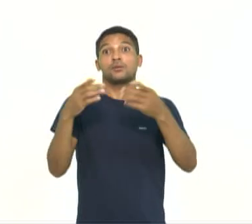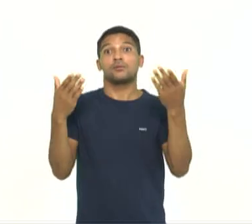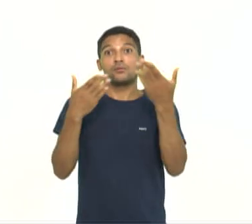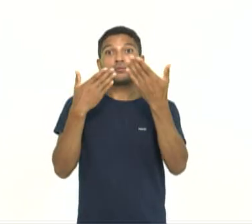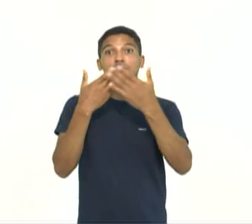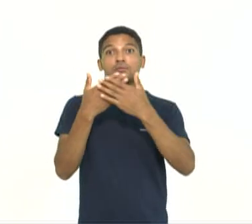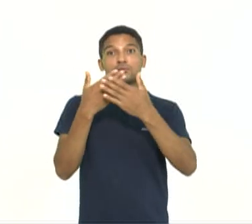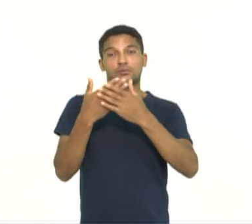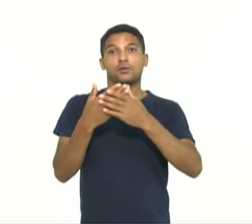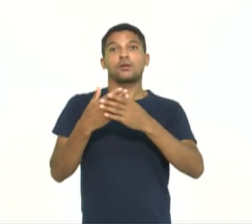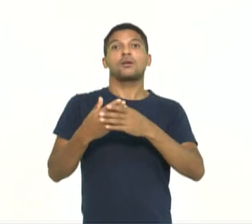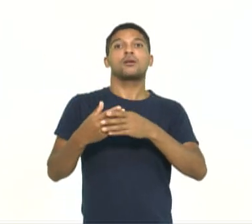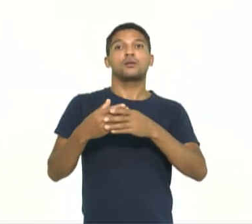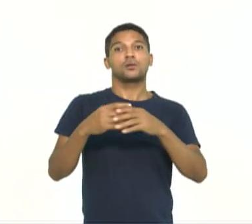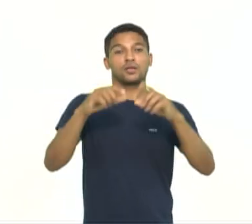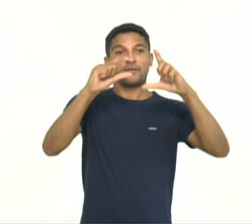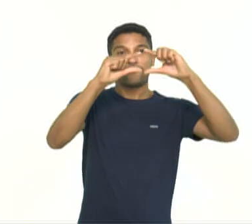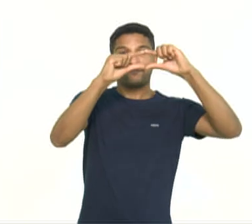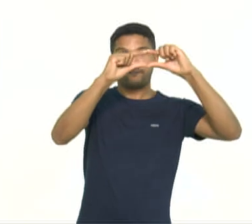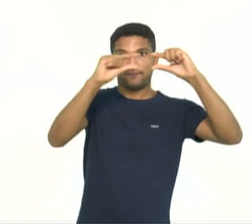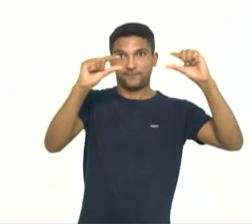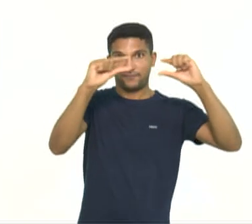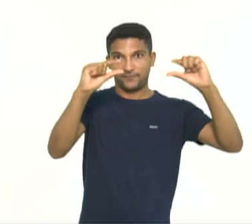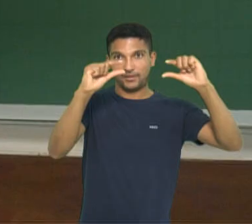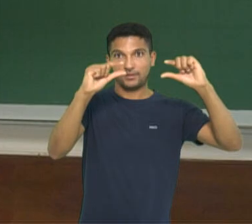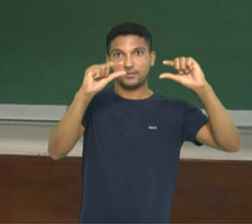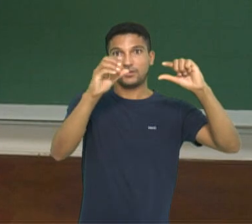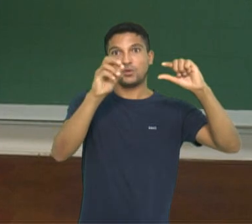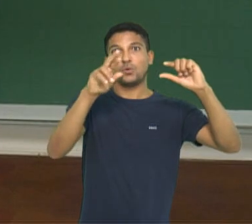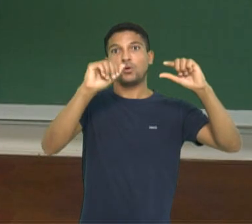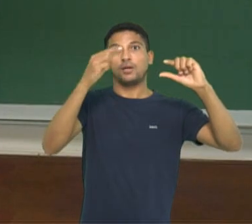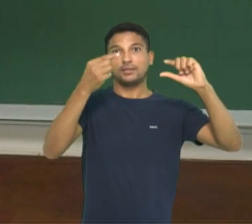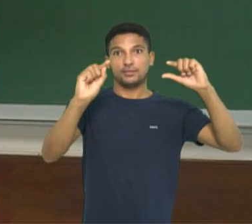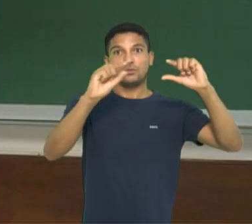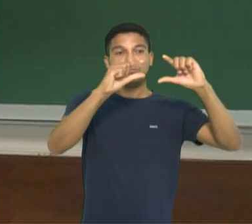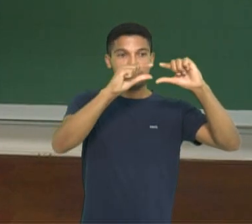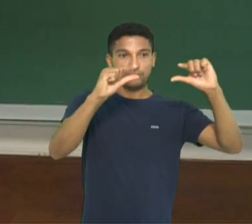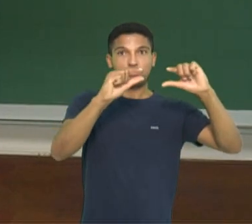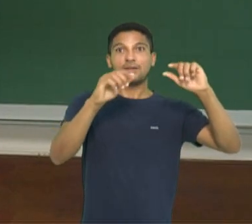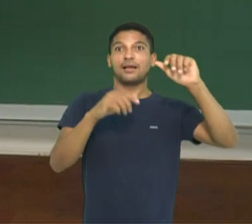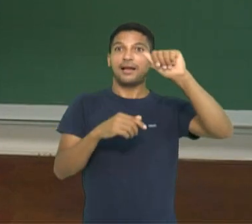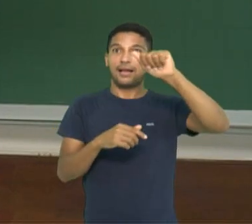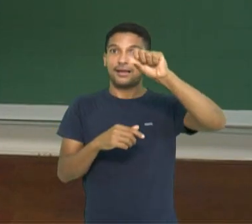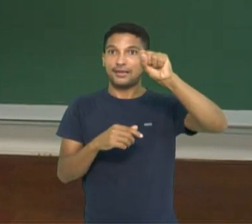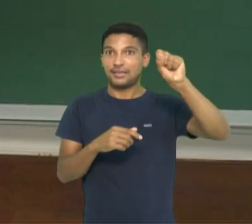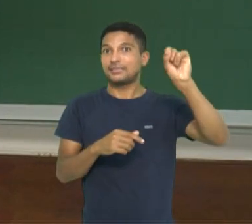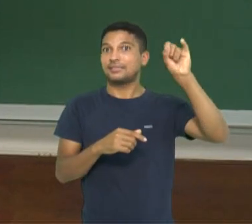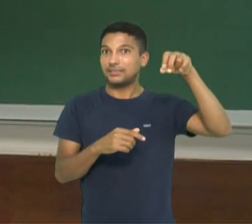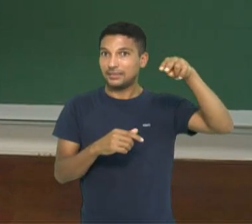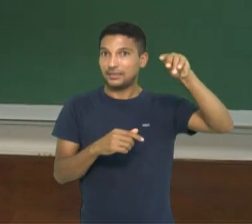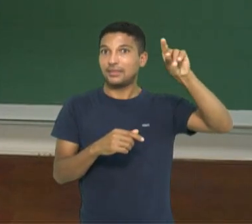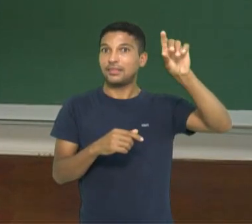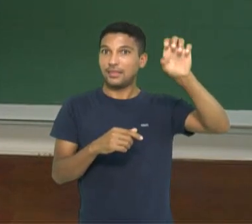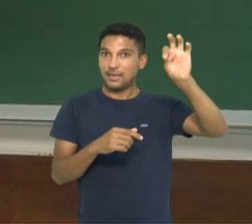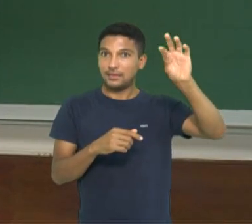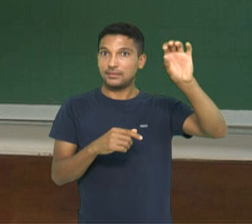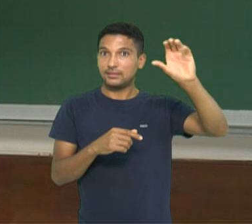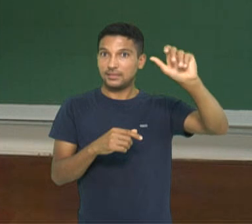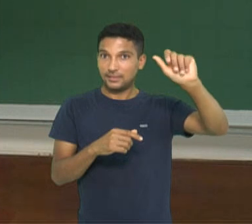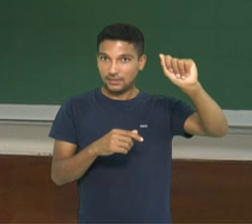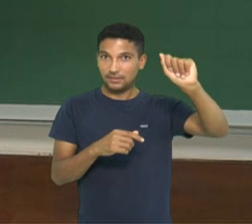coordenadas assindéticas e sindéticas, né? Então, vamos aprender hoje o que é uma assindética e o que é